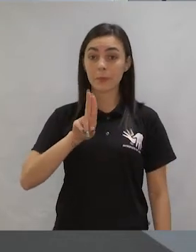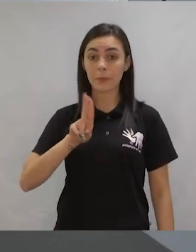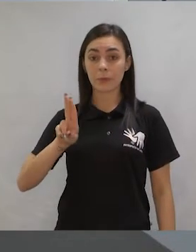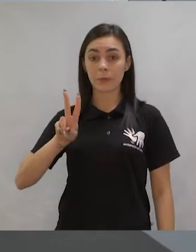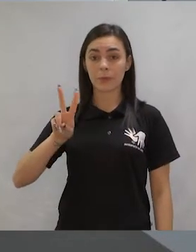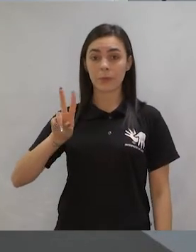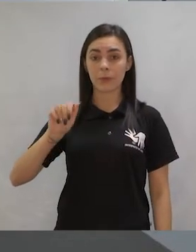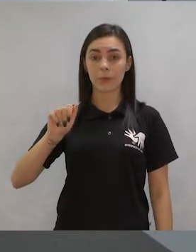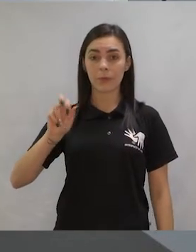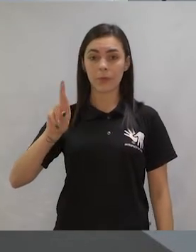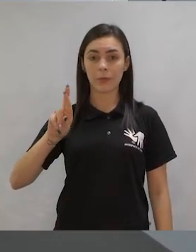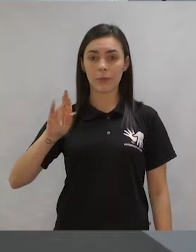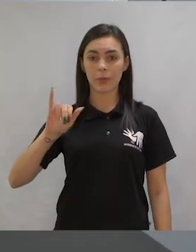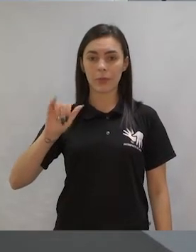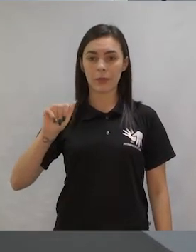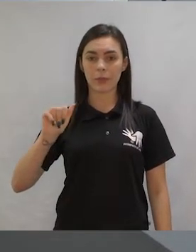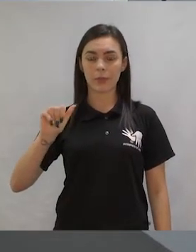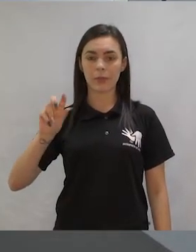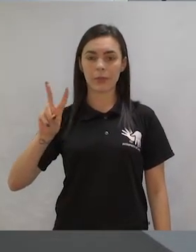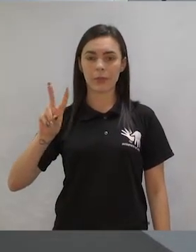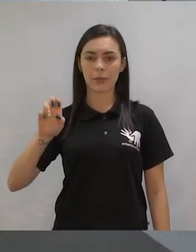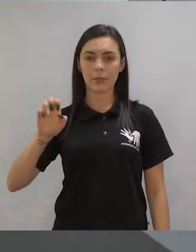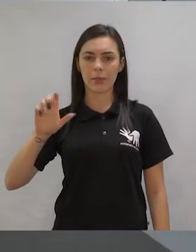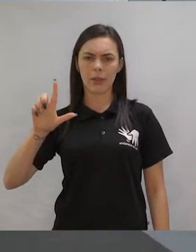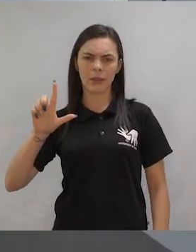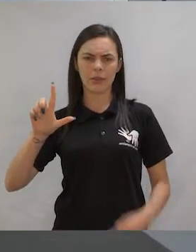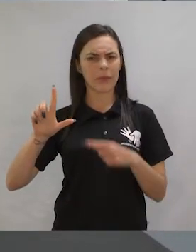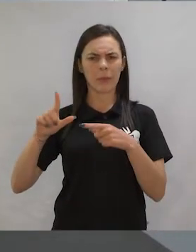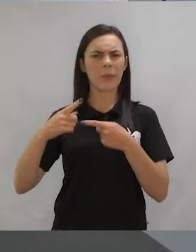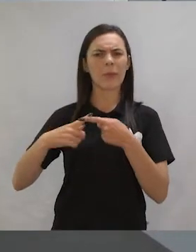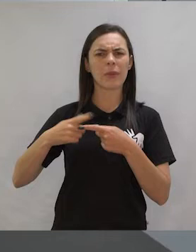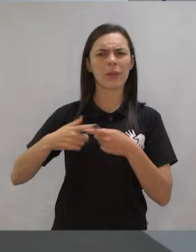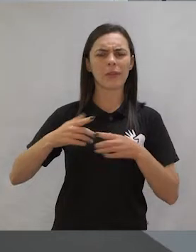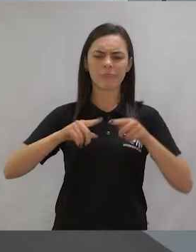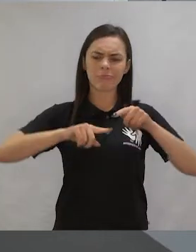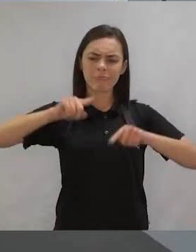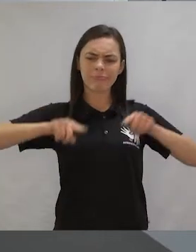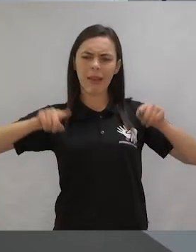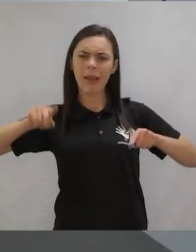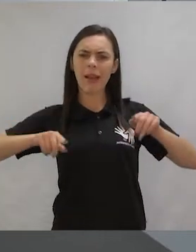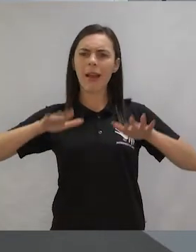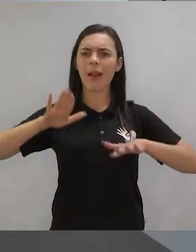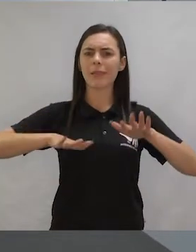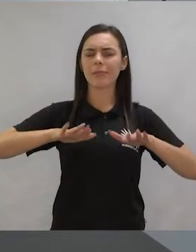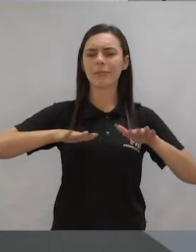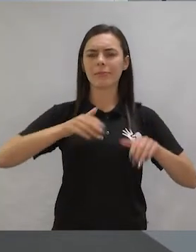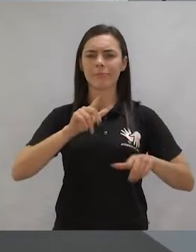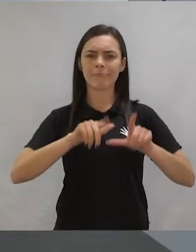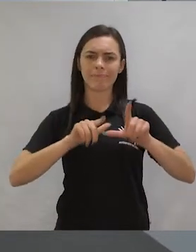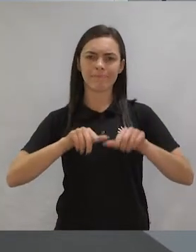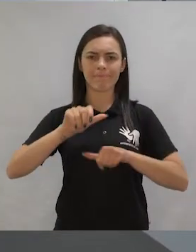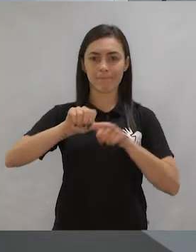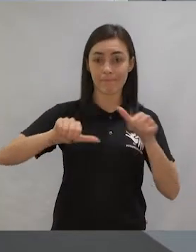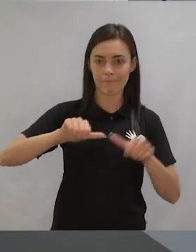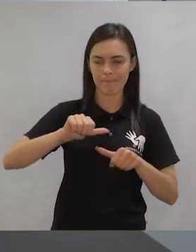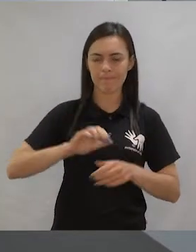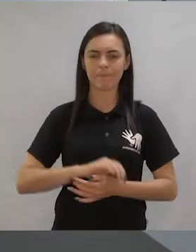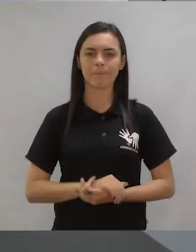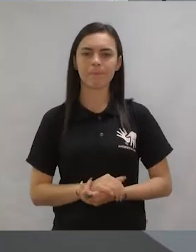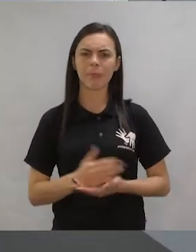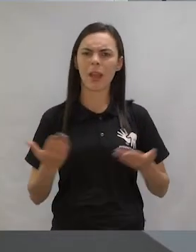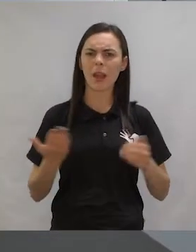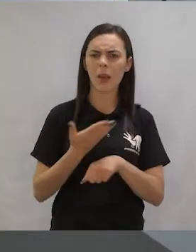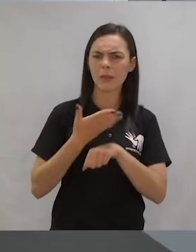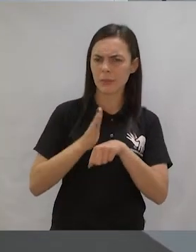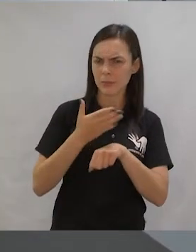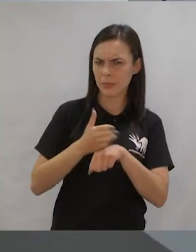de variável. São as variáveis, porque elas podem mudar, né? Então, vamos ver, vamos praticar um